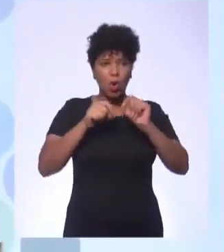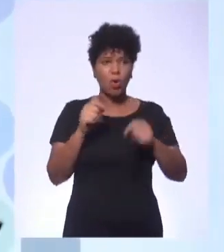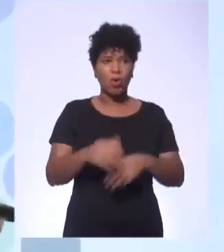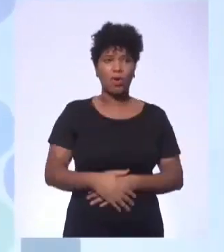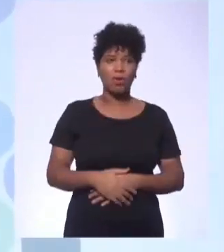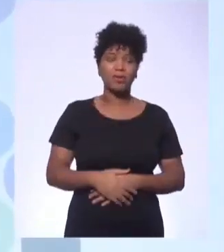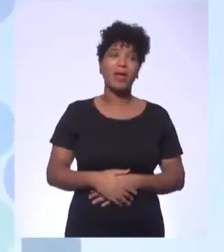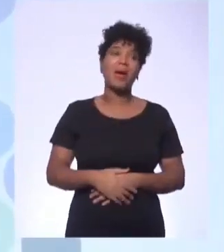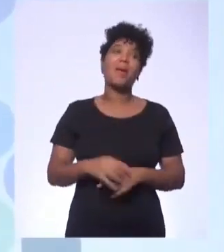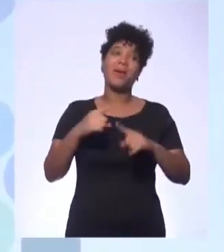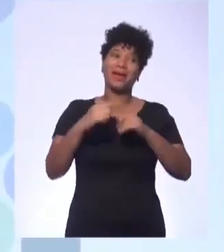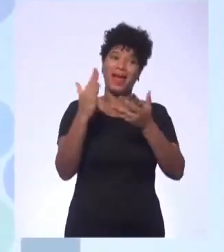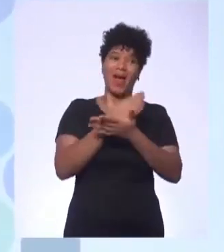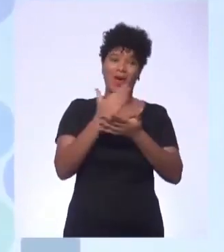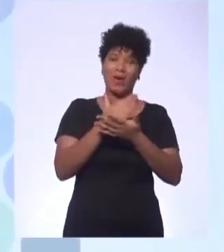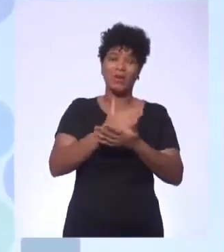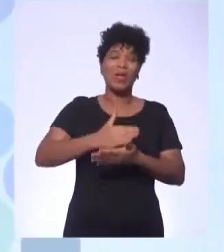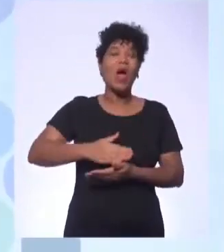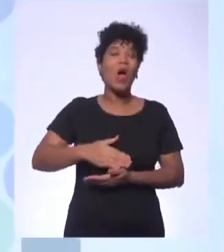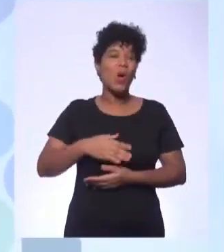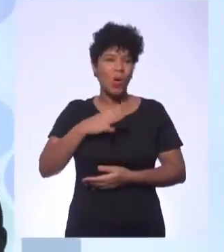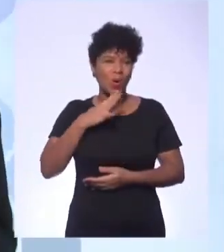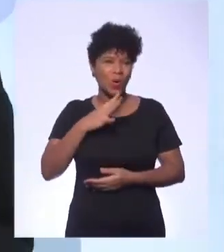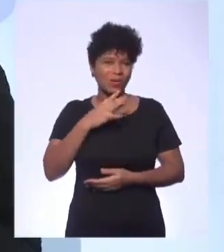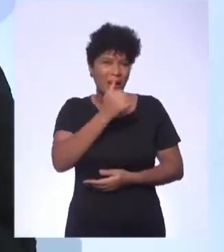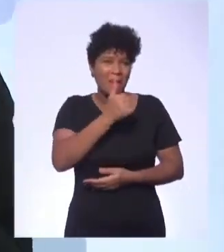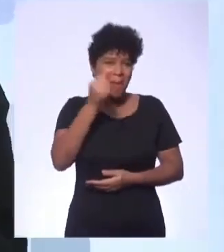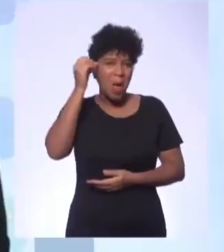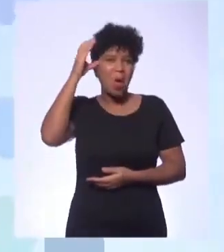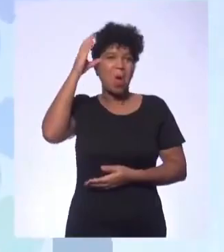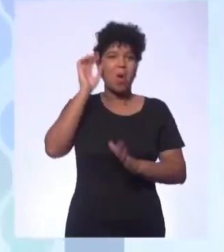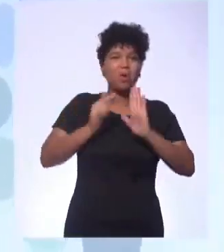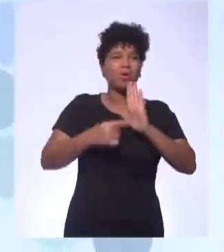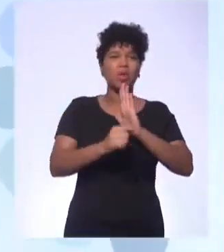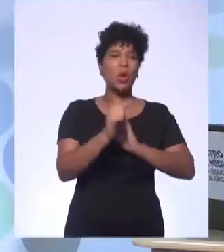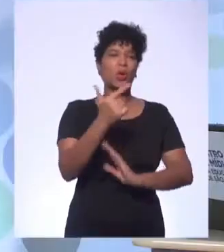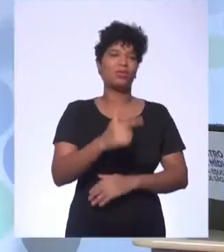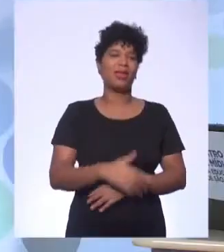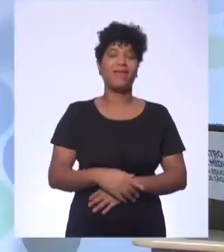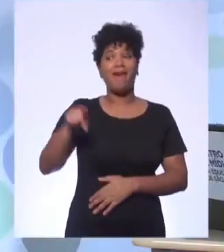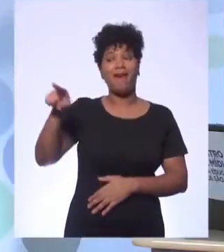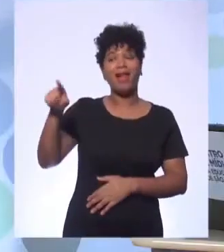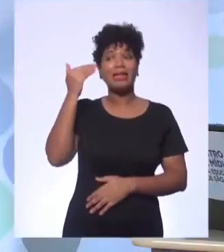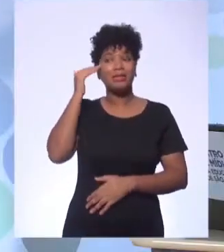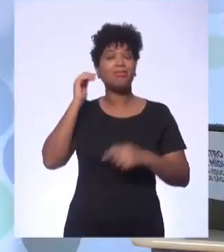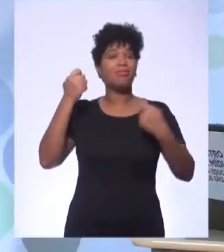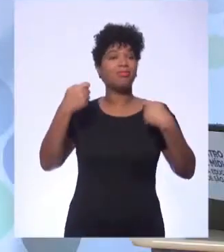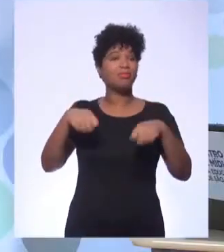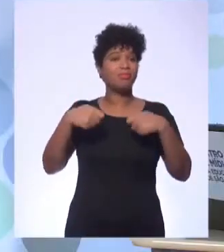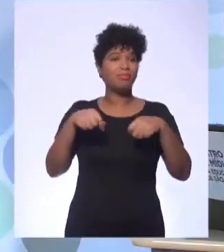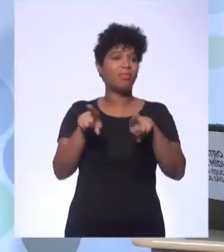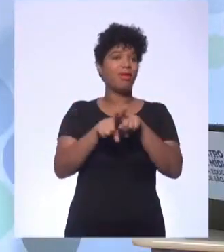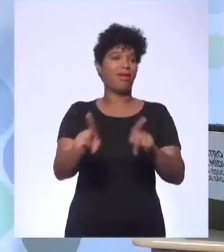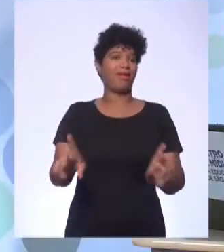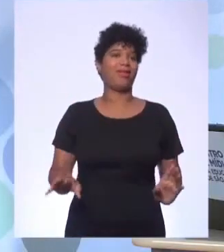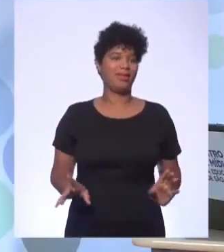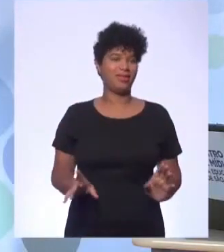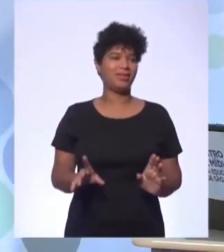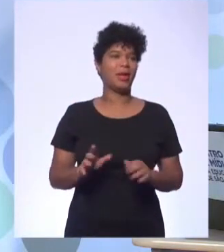mais leigo o público, mais eu tenho que me preocupar com isso, tá bom? E, finalmente, né, a questão conceitual,